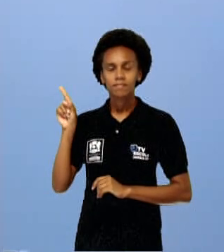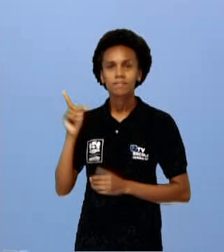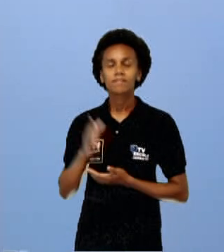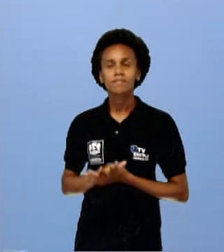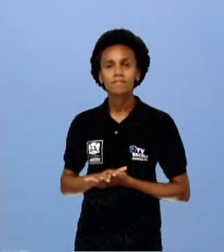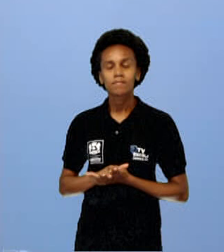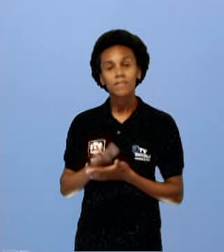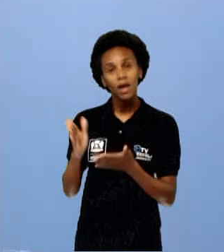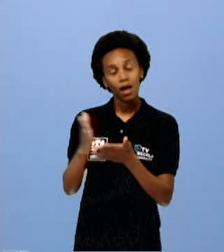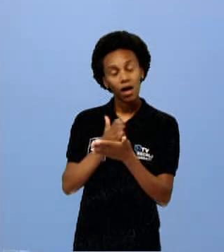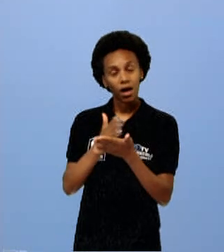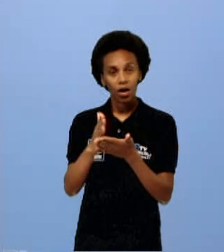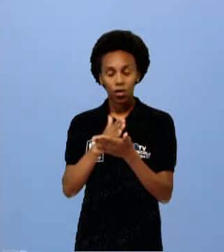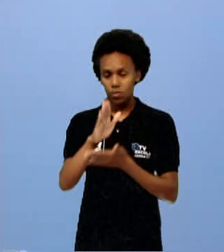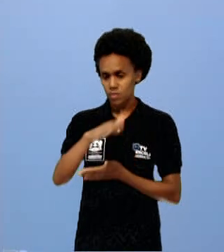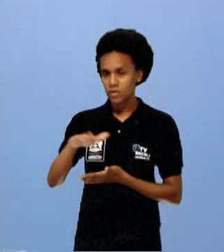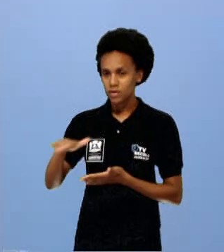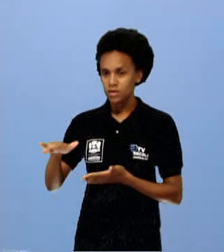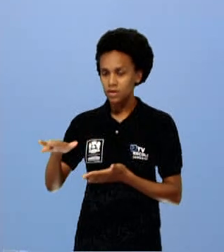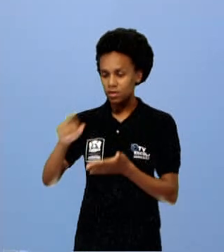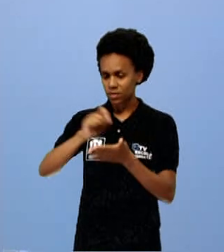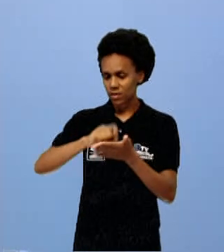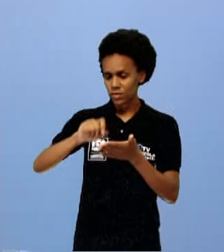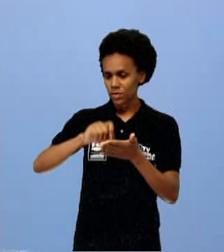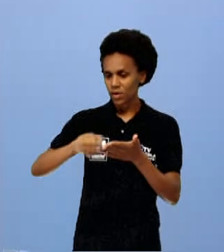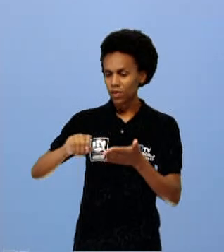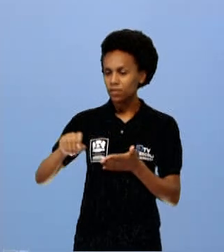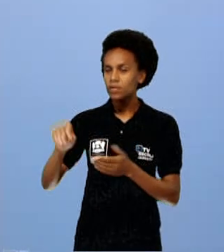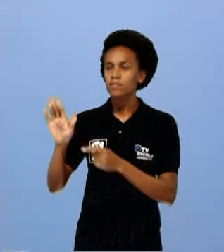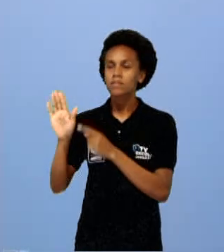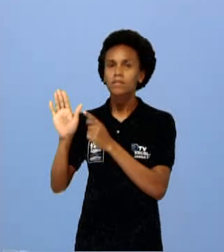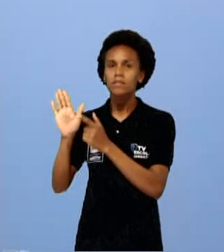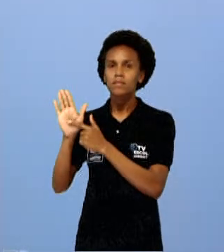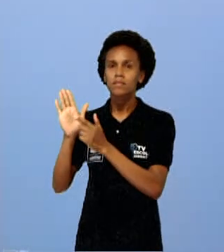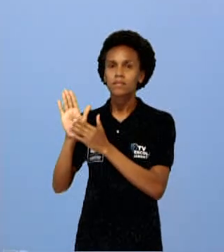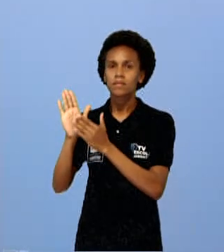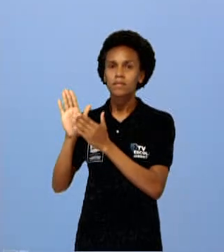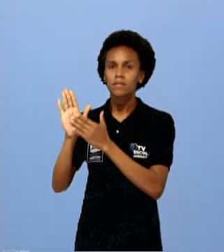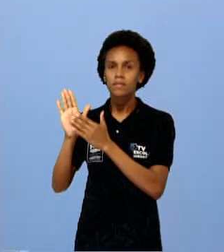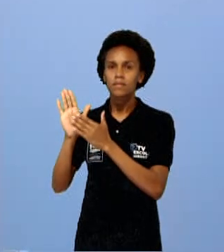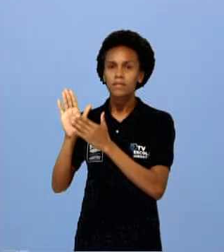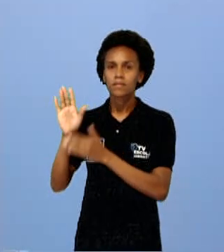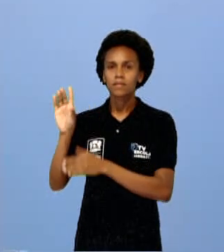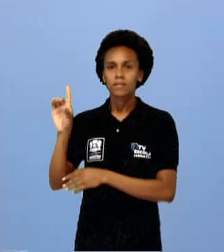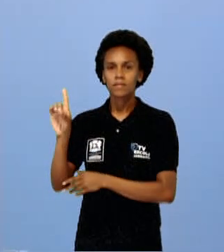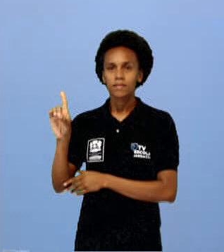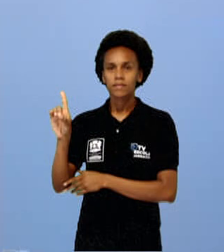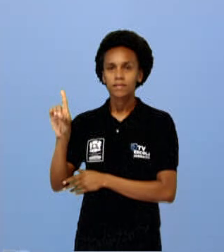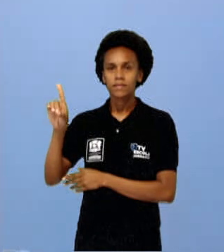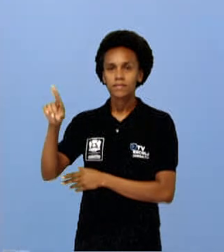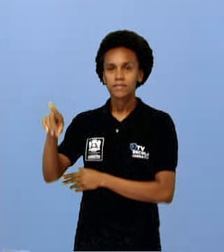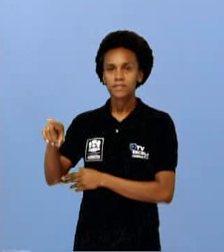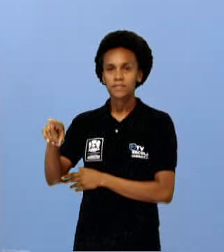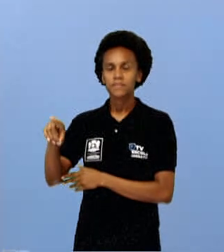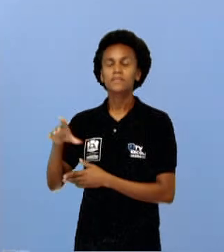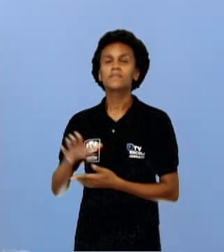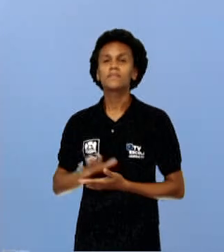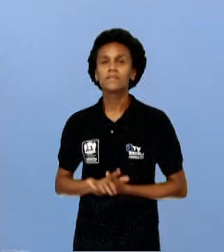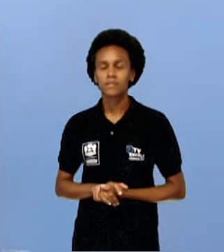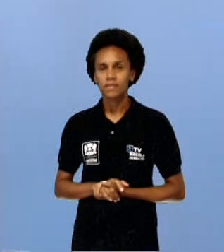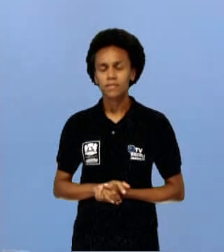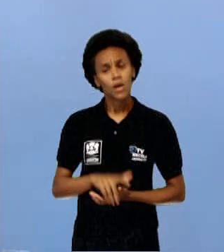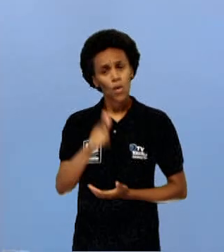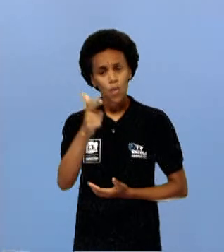Algumas crianças escrevem Com essa mãozinha que a gente chama destra tá criança dessa e outras